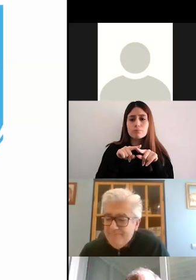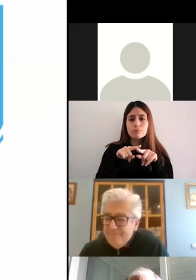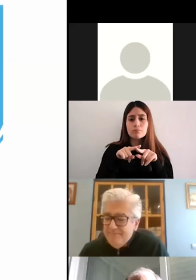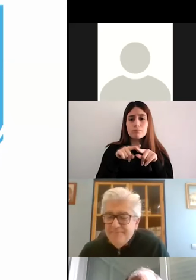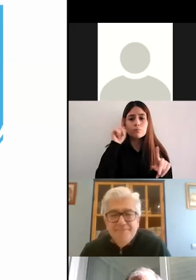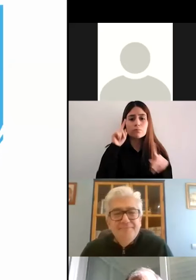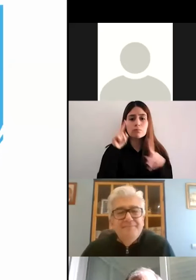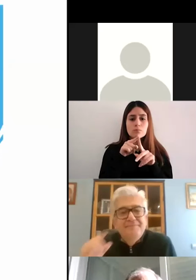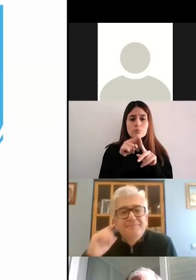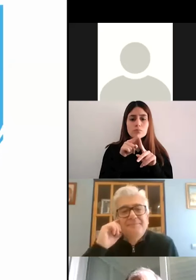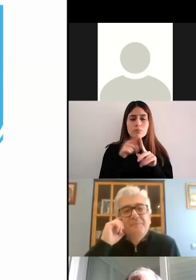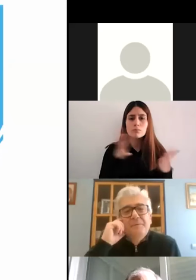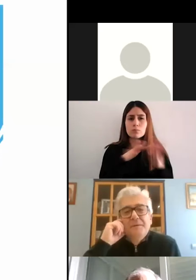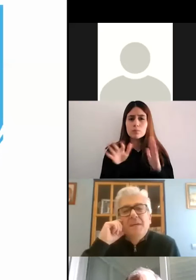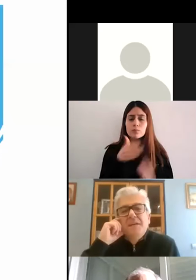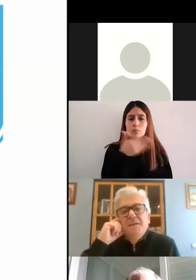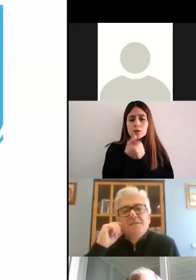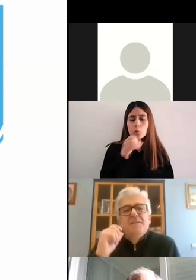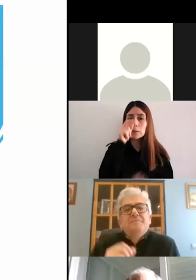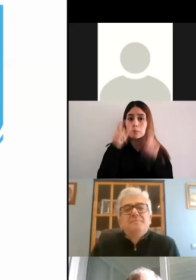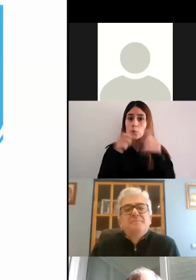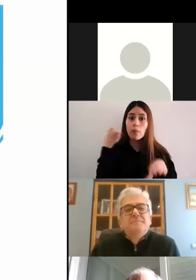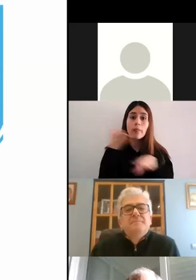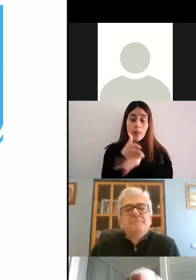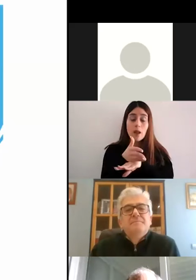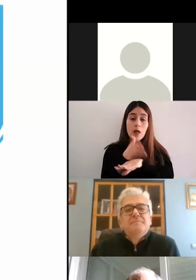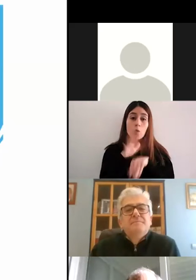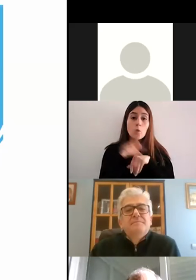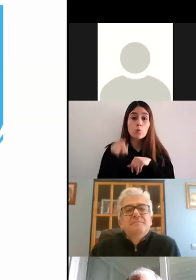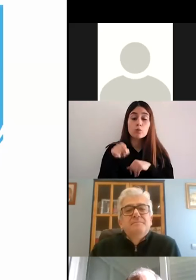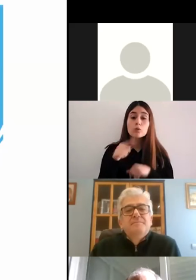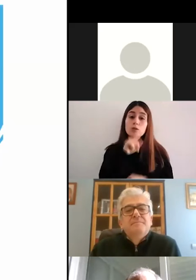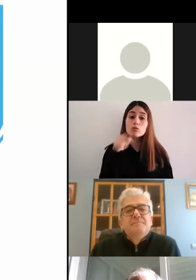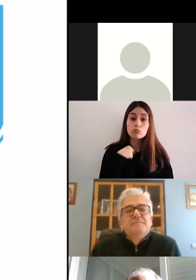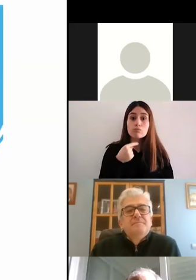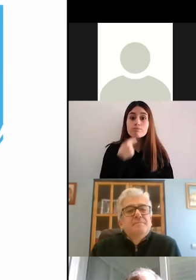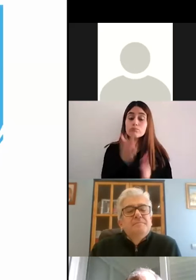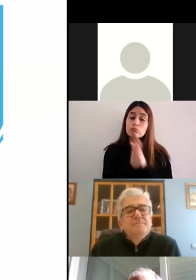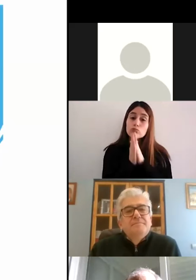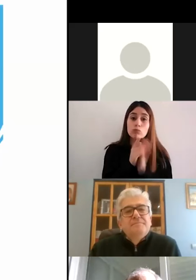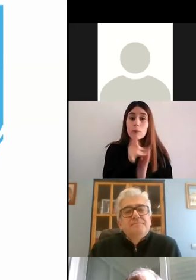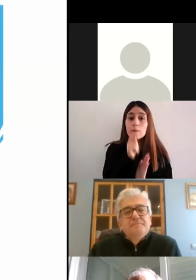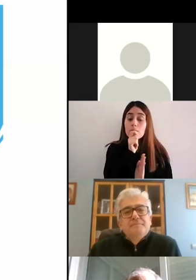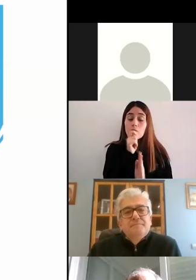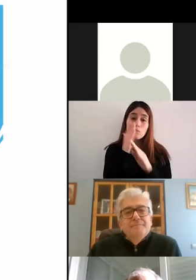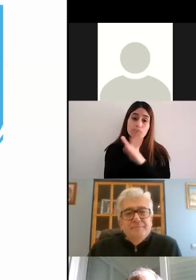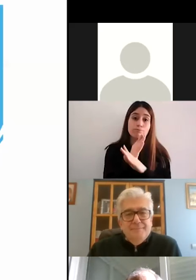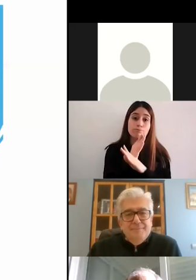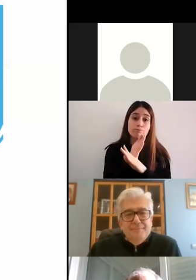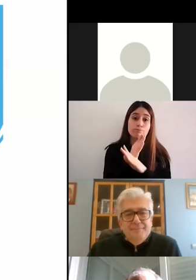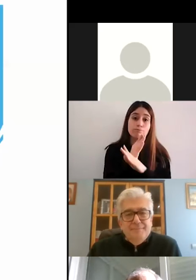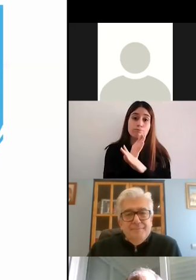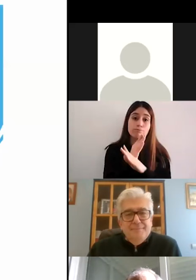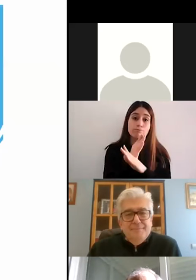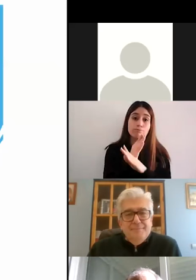pelo menos 150 pessoas em direto, daí reforçarmos que coloquem o microfone em silêncio para que possamos